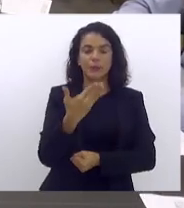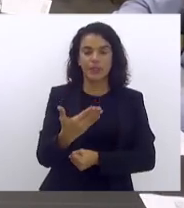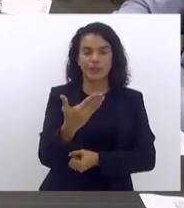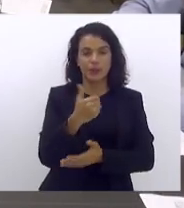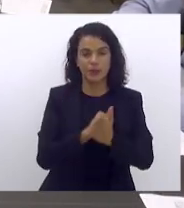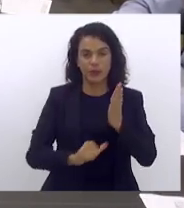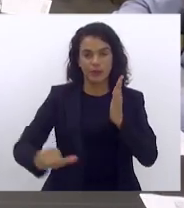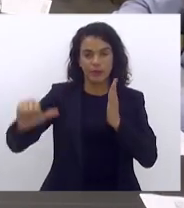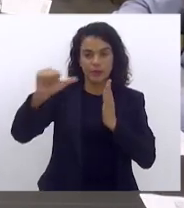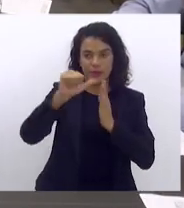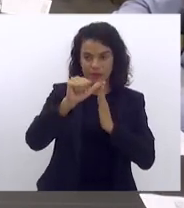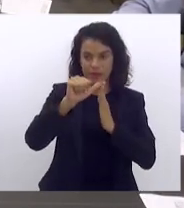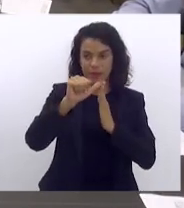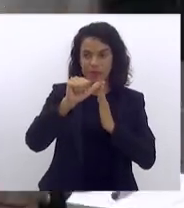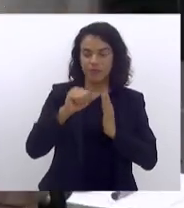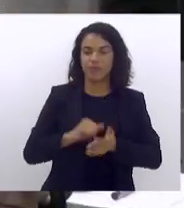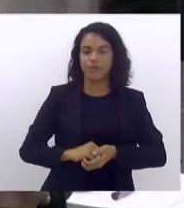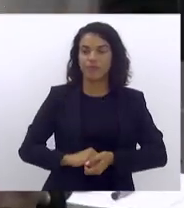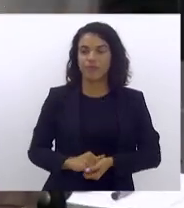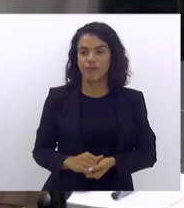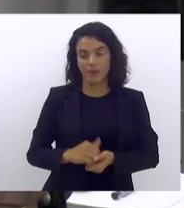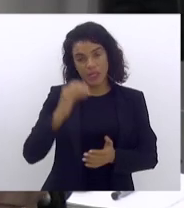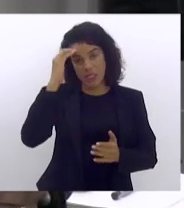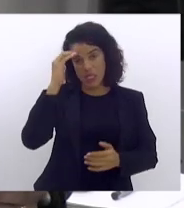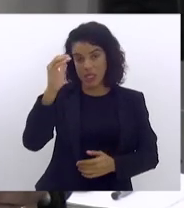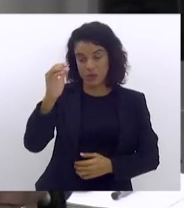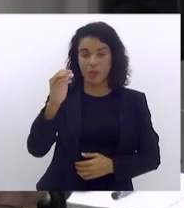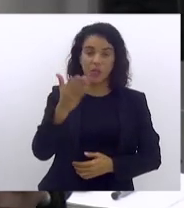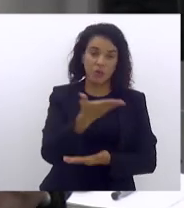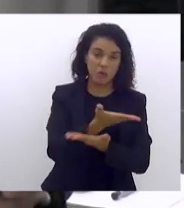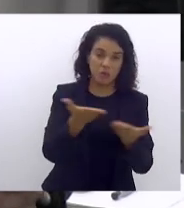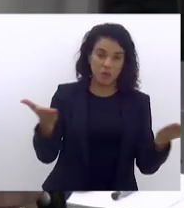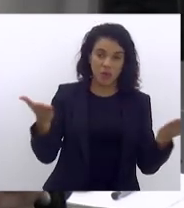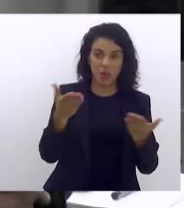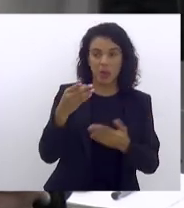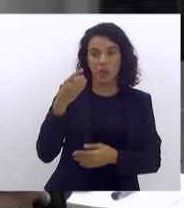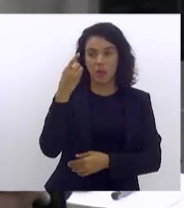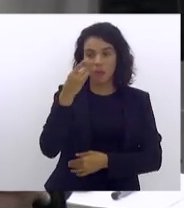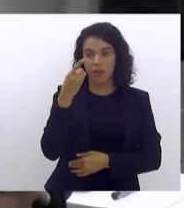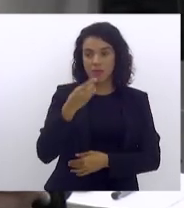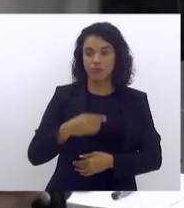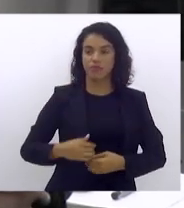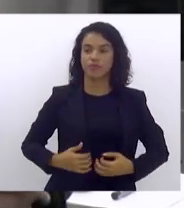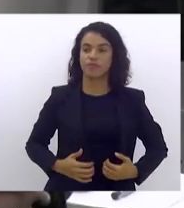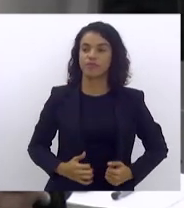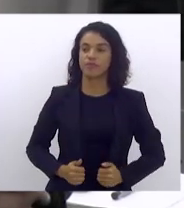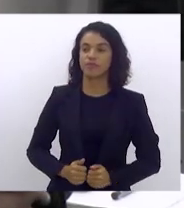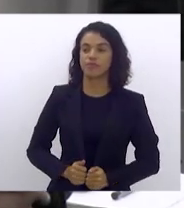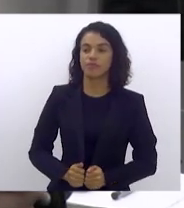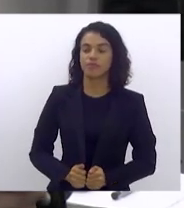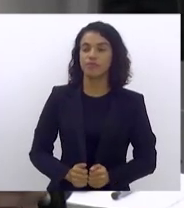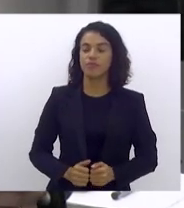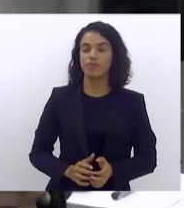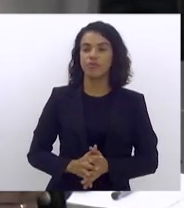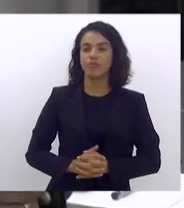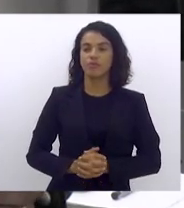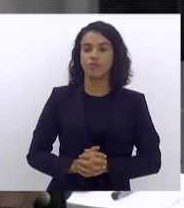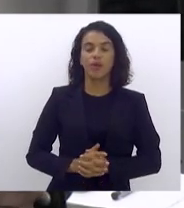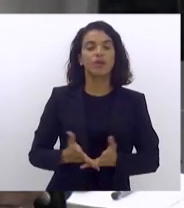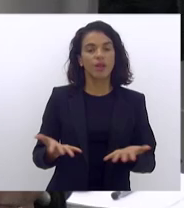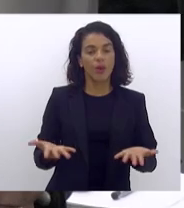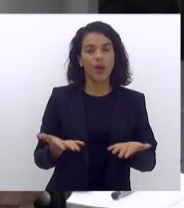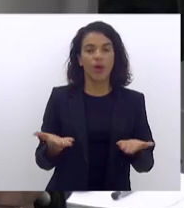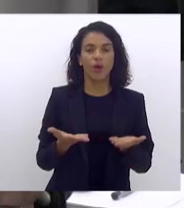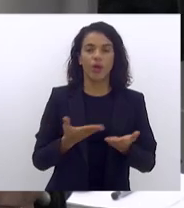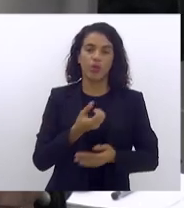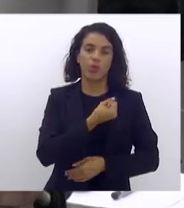pauta pelo autor do projeto, respeito aqui aos deputados autores, professor Josemar e deputado Vinícius Cozzolino. Vou cantar então o projeto